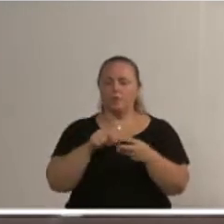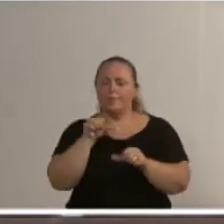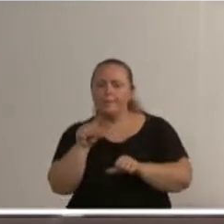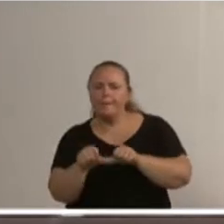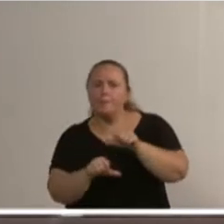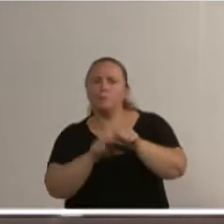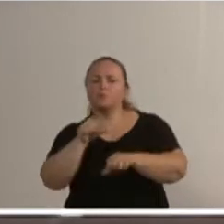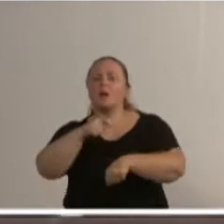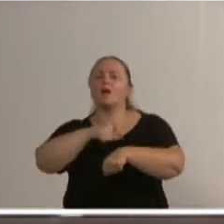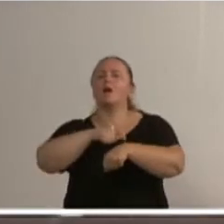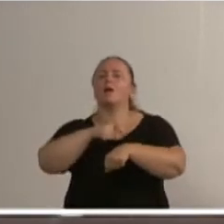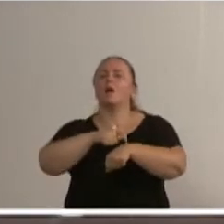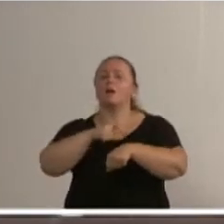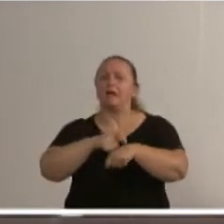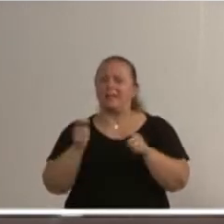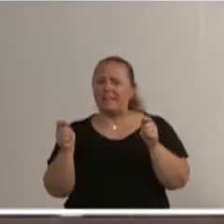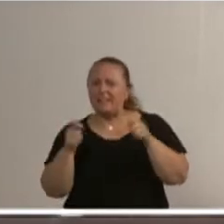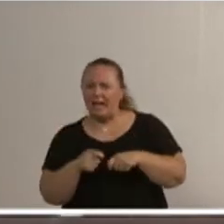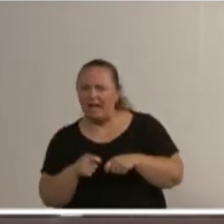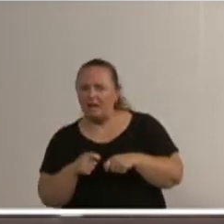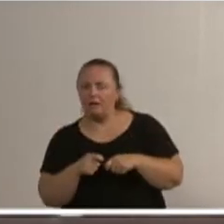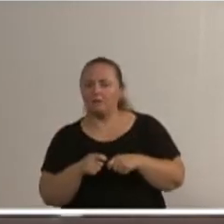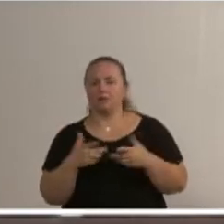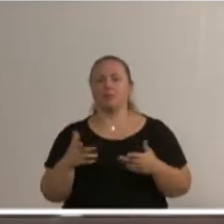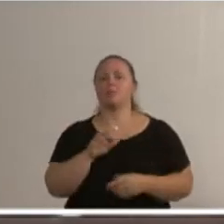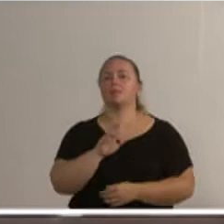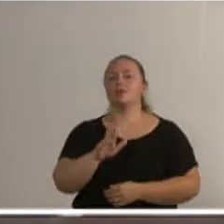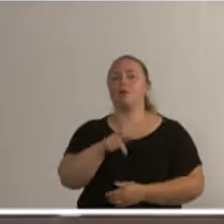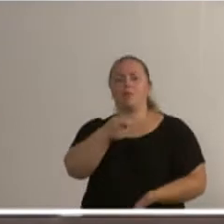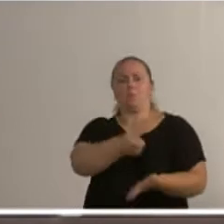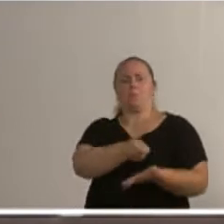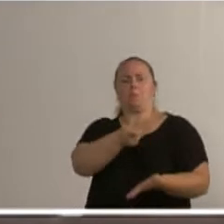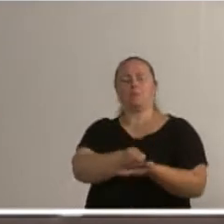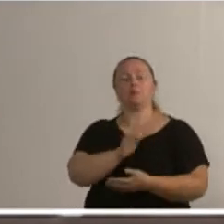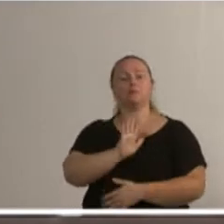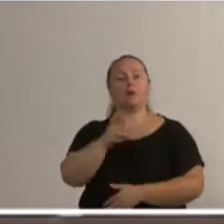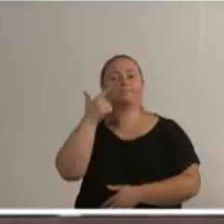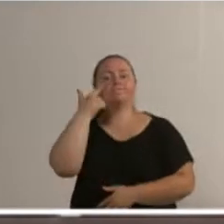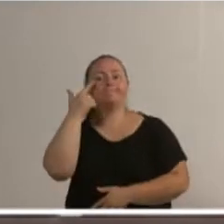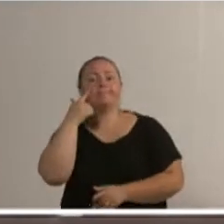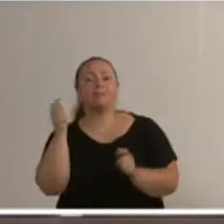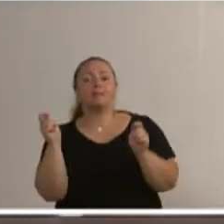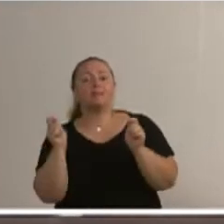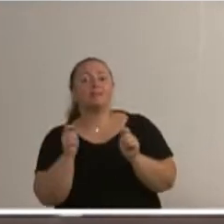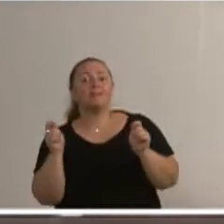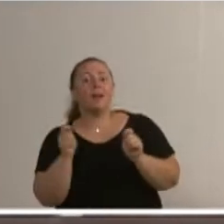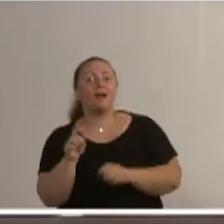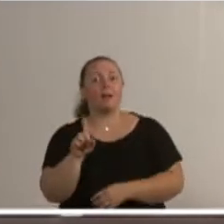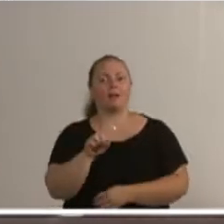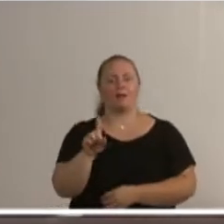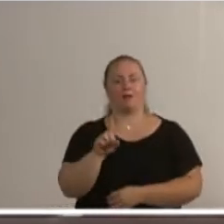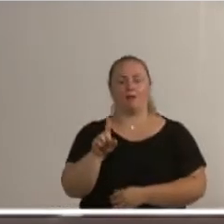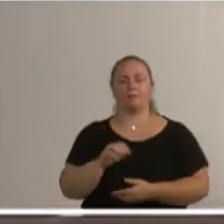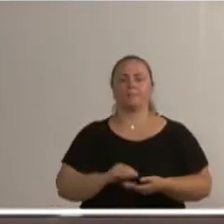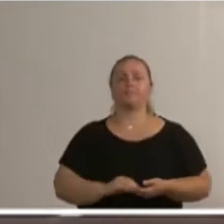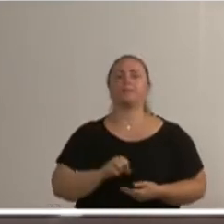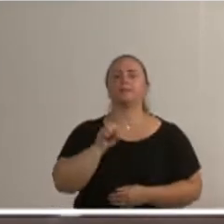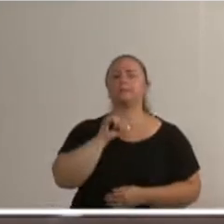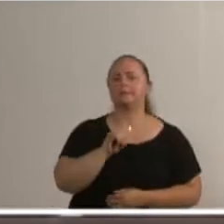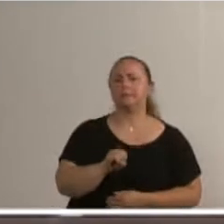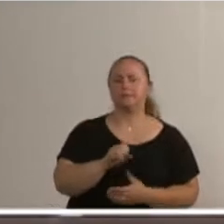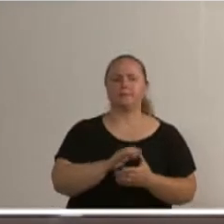que possíveis? Porque nós vamos estar apresentando e está em estudo. Não vou abrir a palavra para se falar